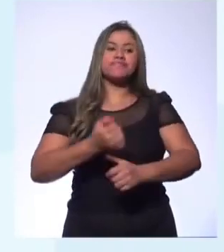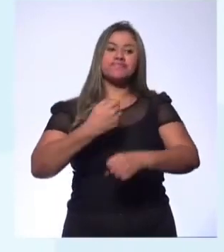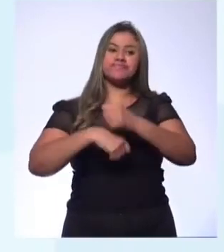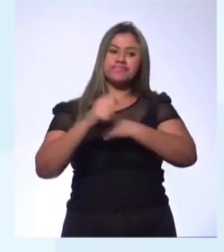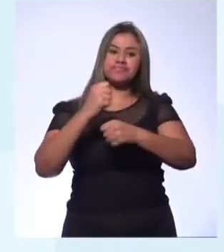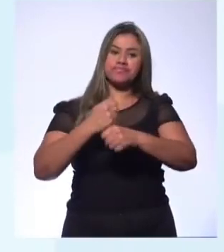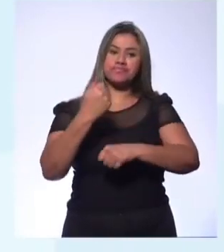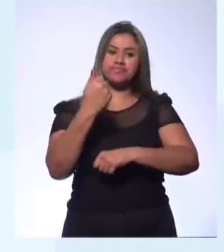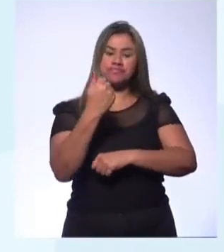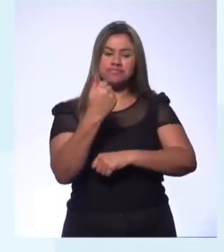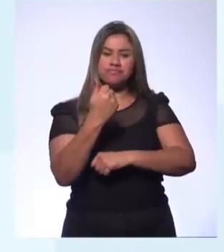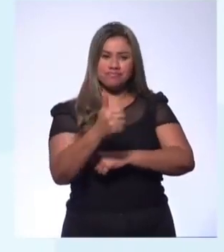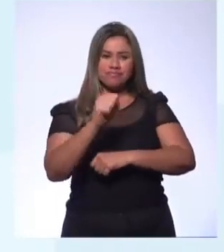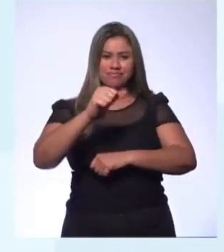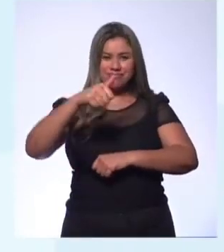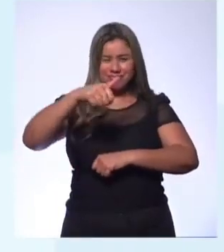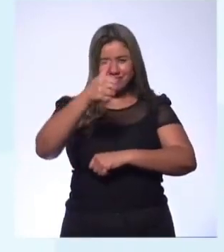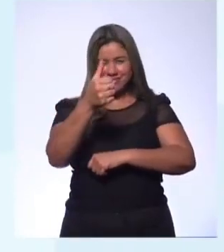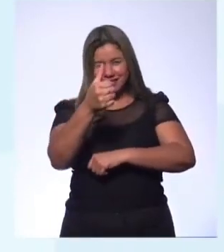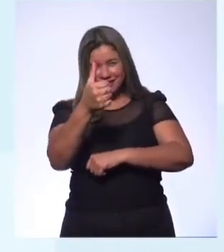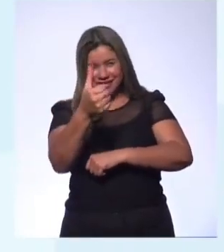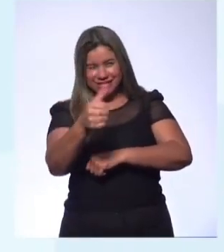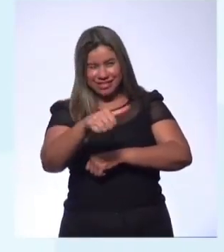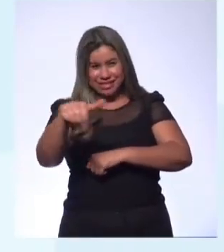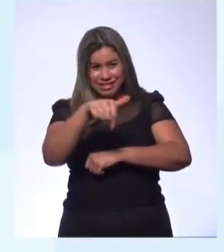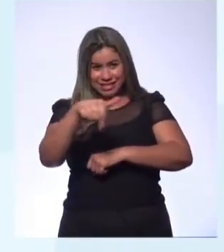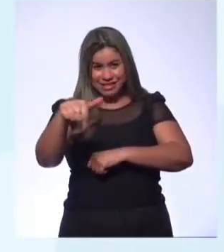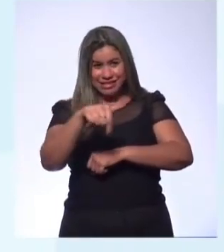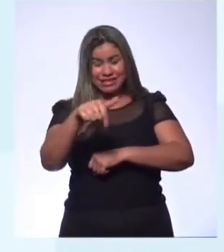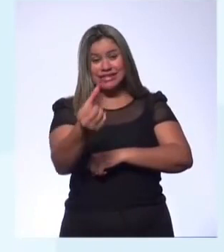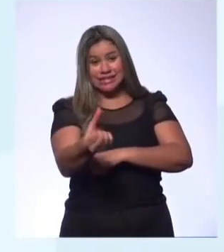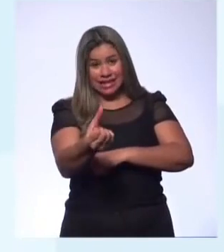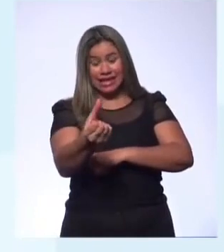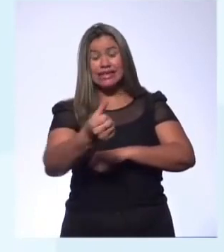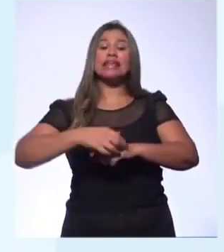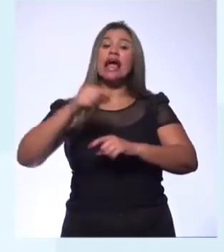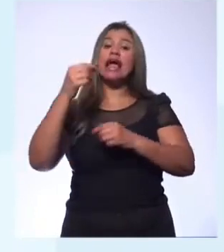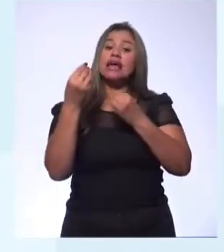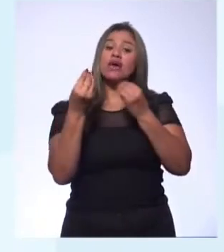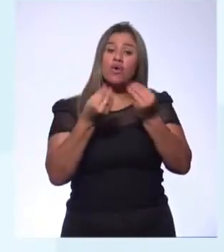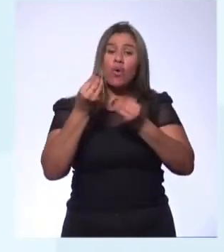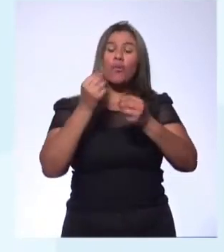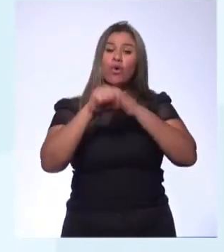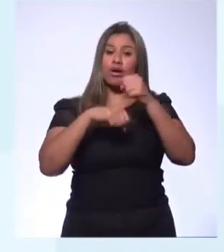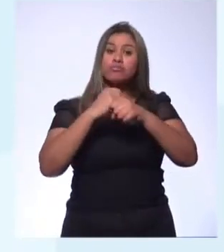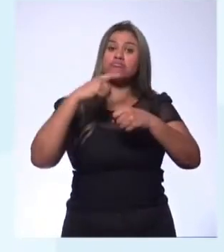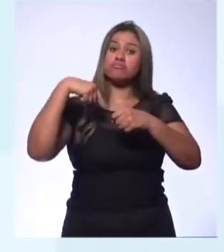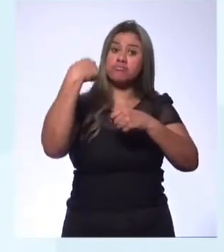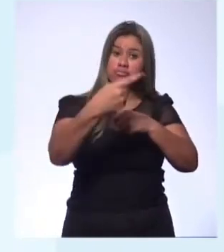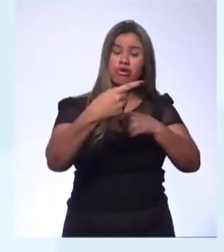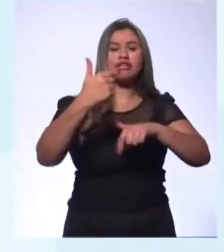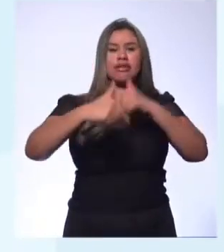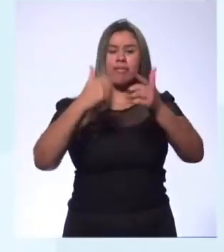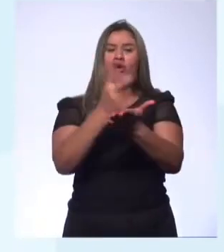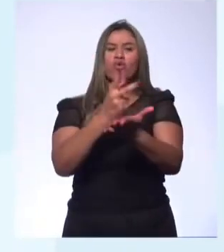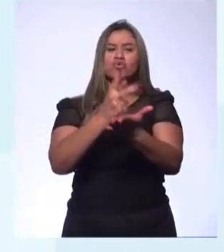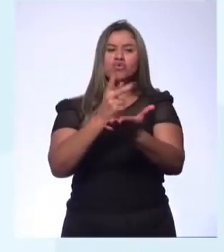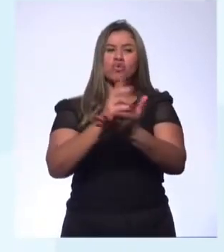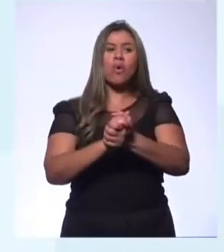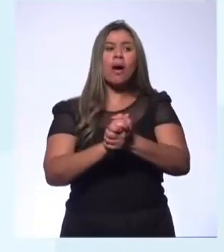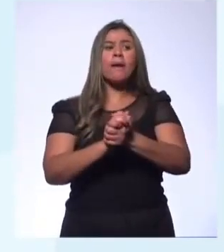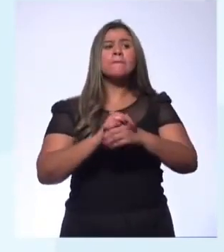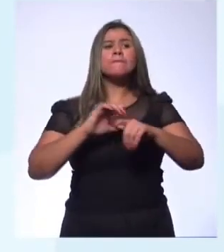um bom trabalho e continuará fazendo esse trabalho em 77. Qual crítica social está presente nesta e nas demais falas